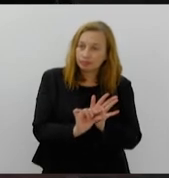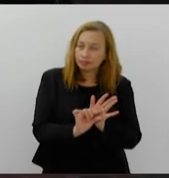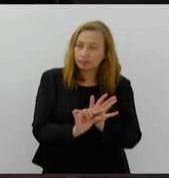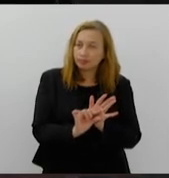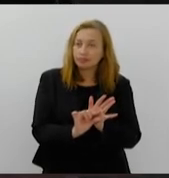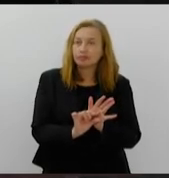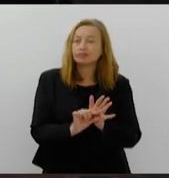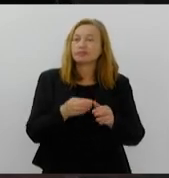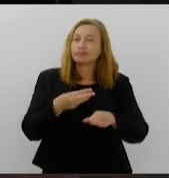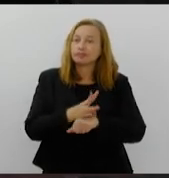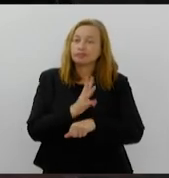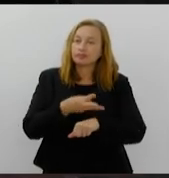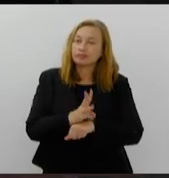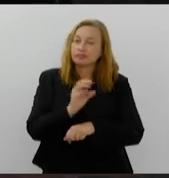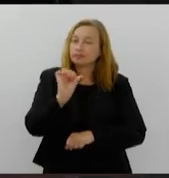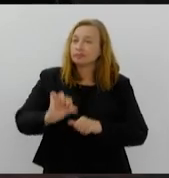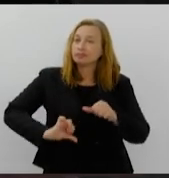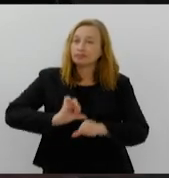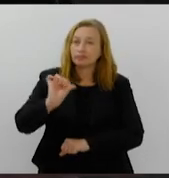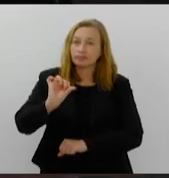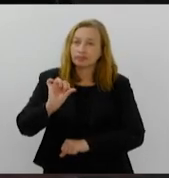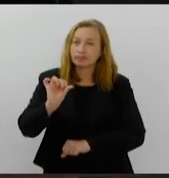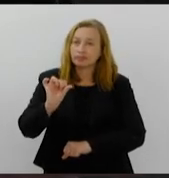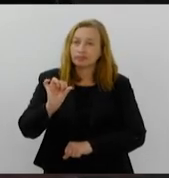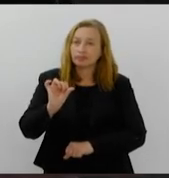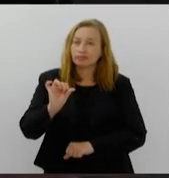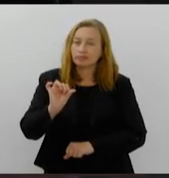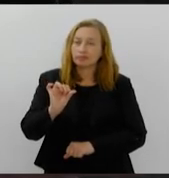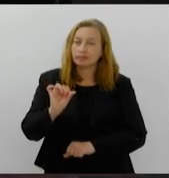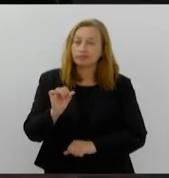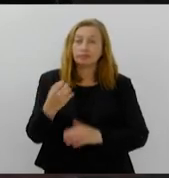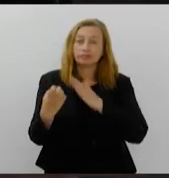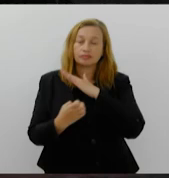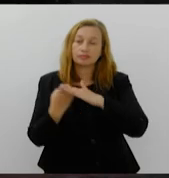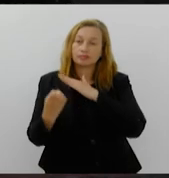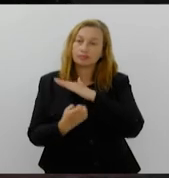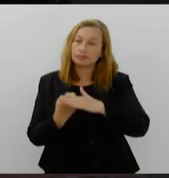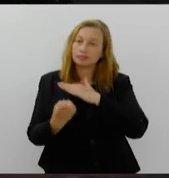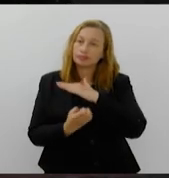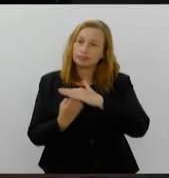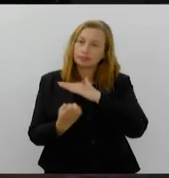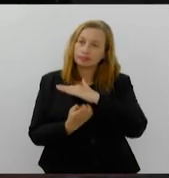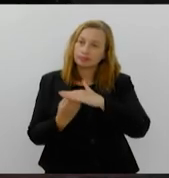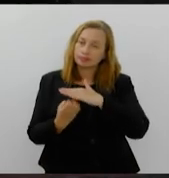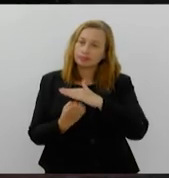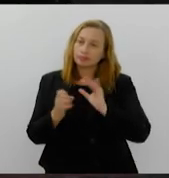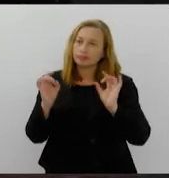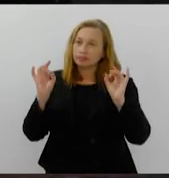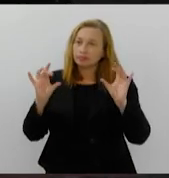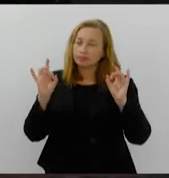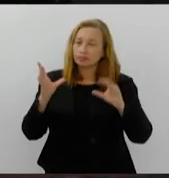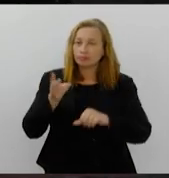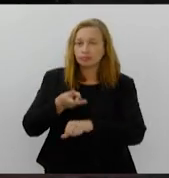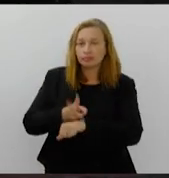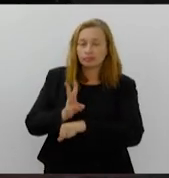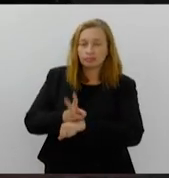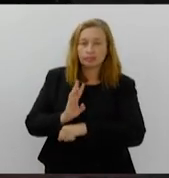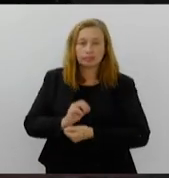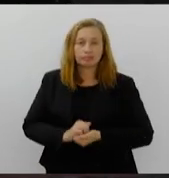se transformou numa empresa especializada em